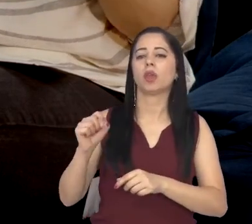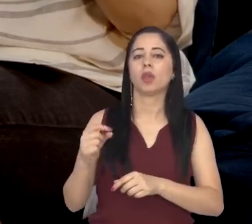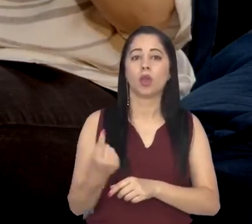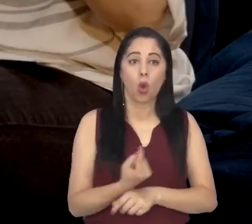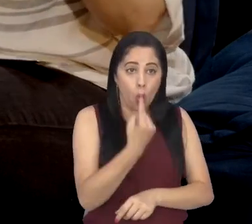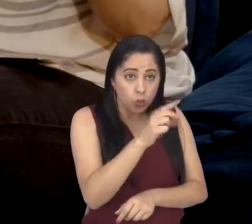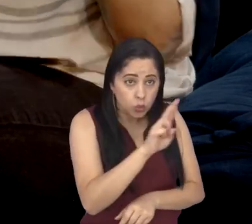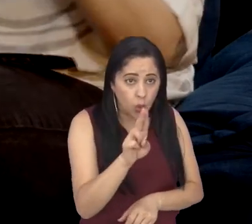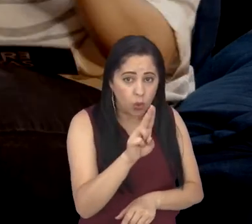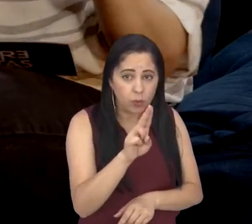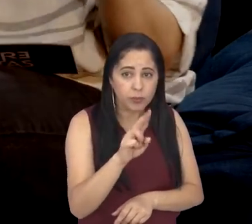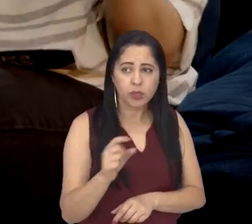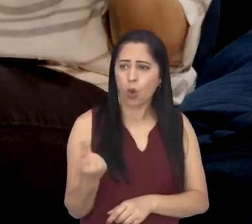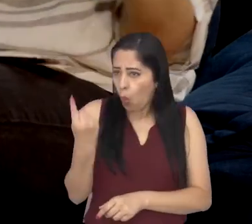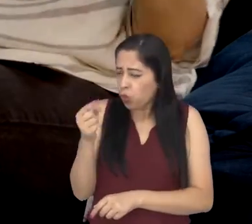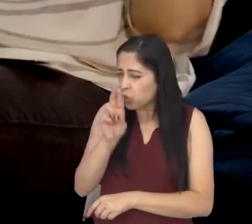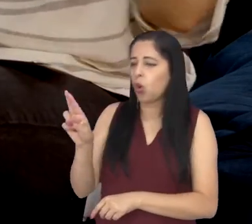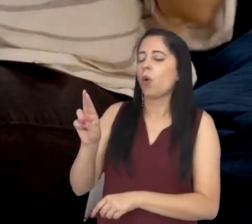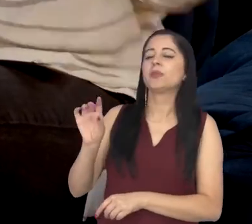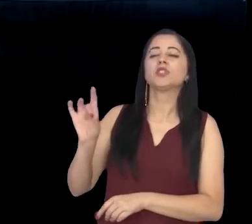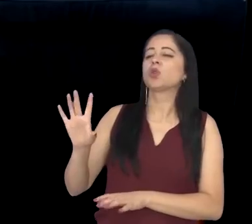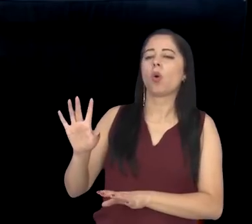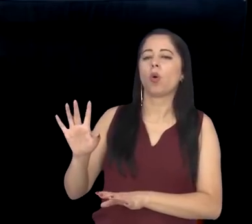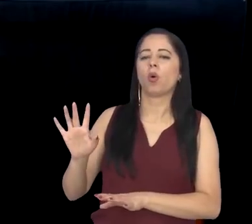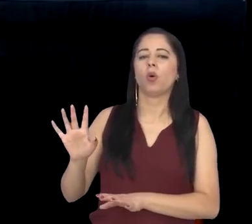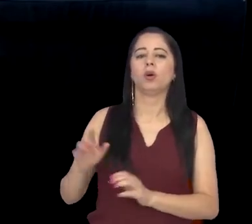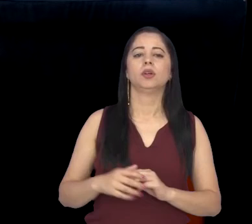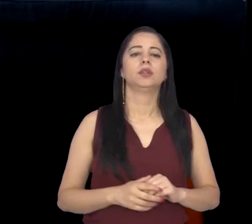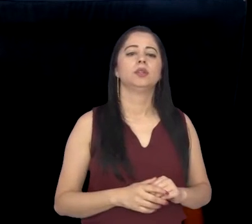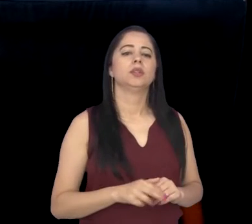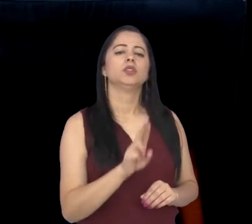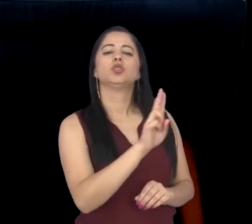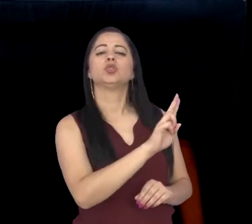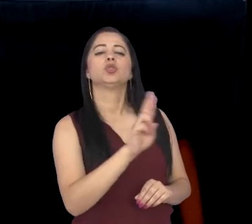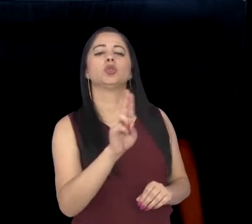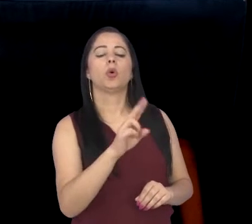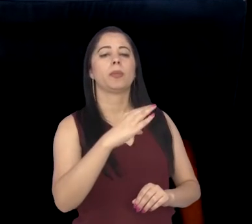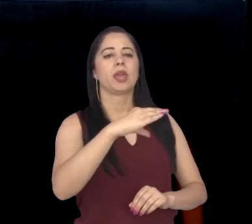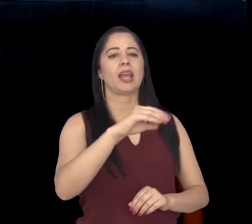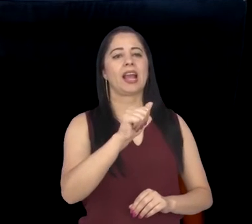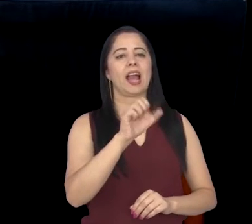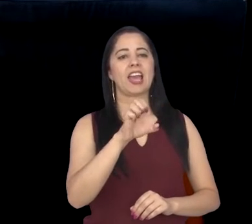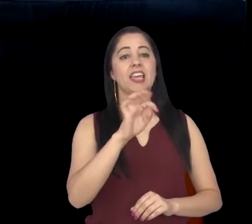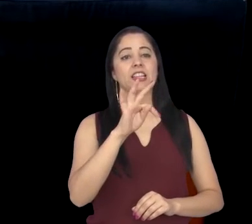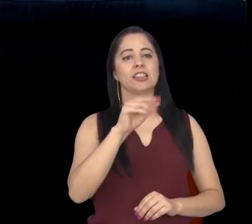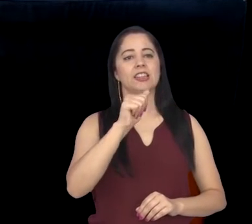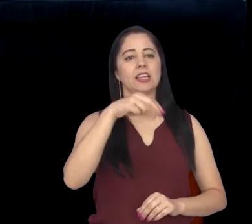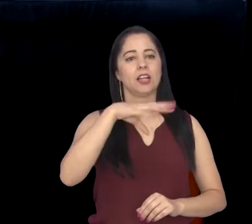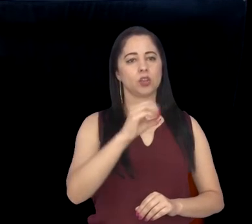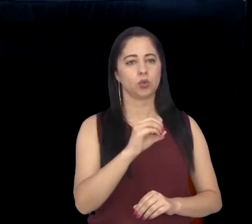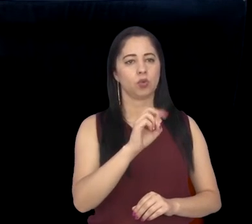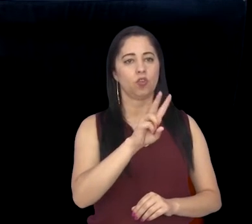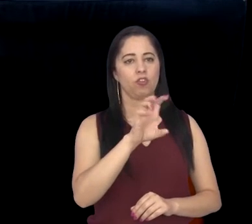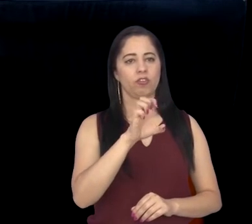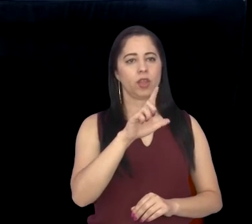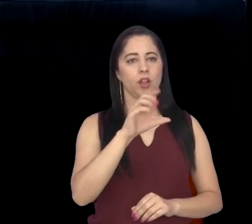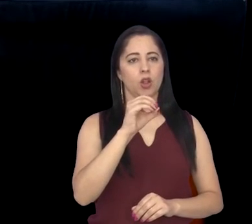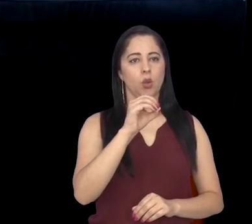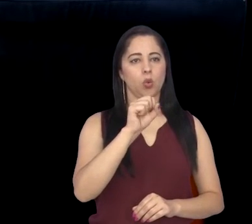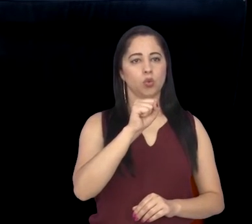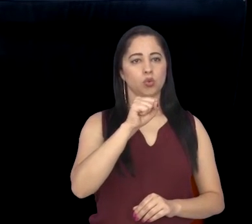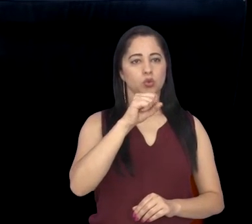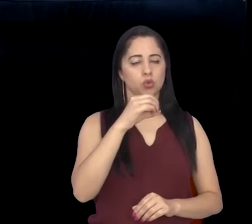quer? Para começar, um nome só aquele que te vem, assim. É difícil, Caetano né? Veloso. Meu amigo